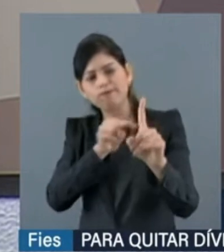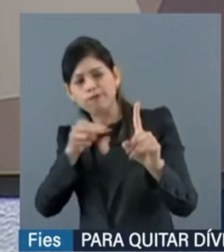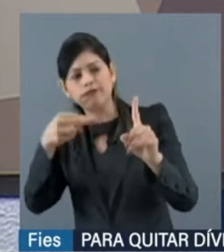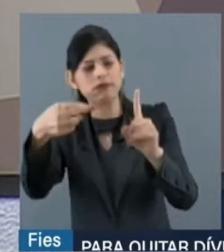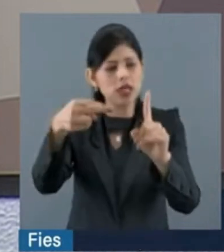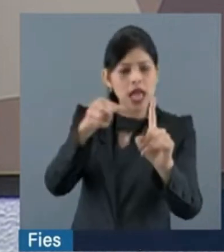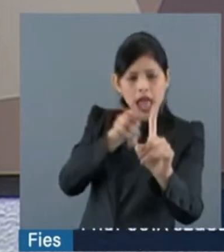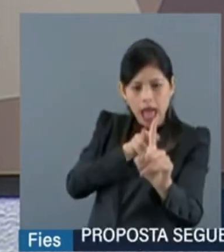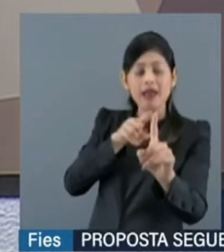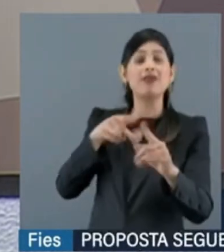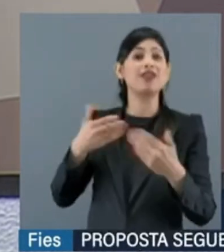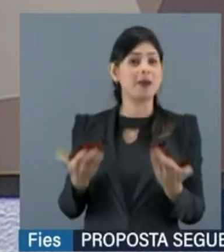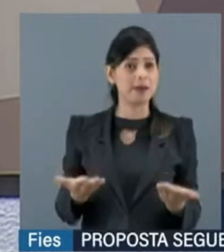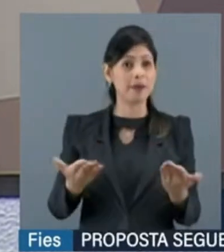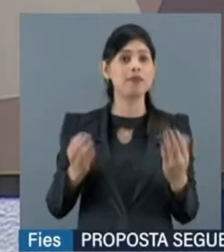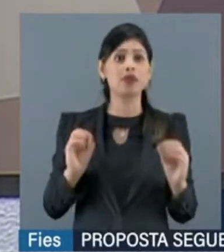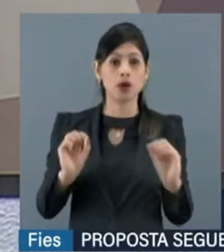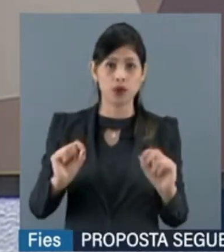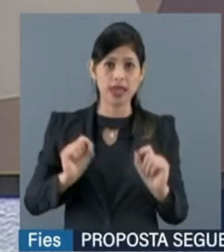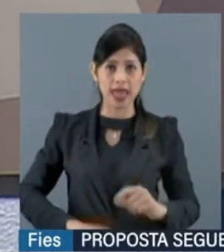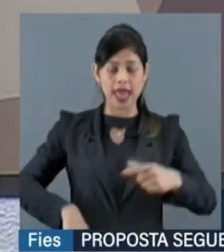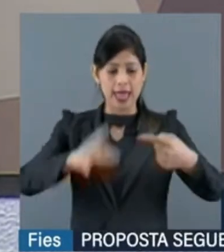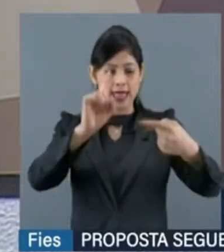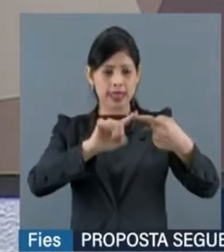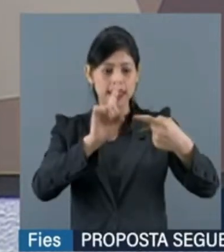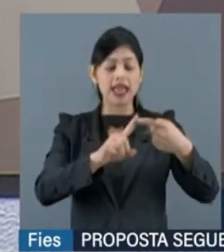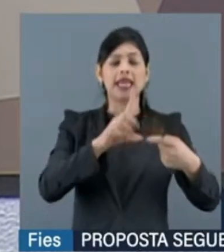Discrição e ponderação são deveres